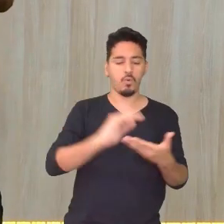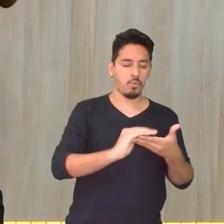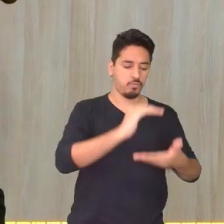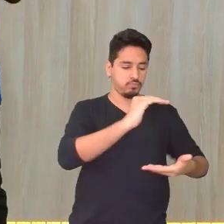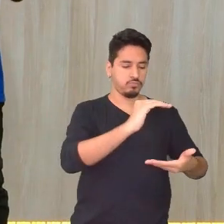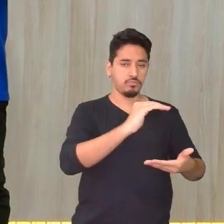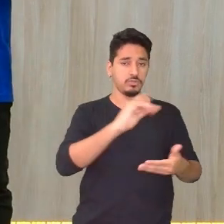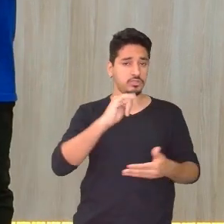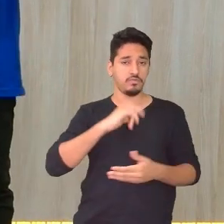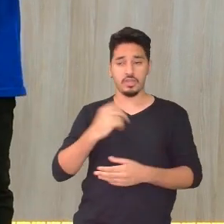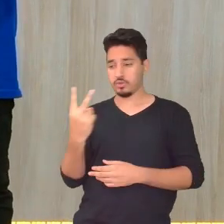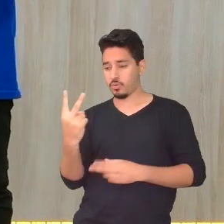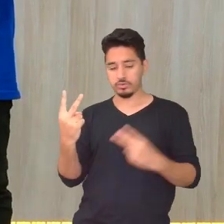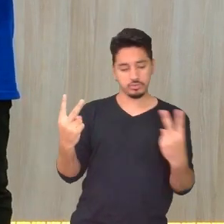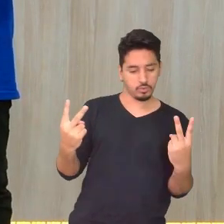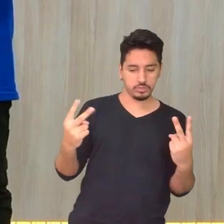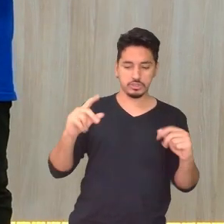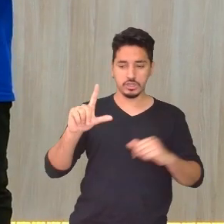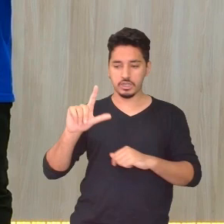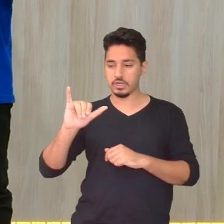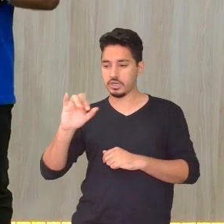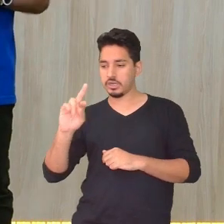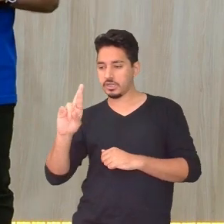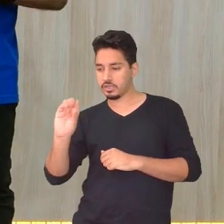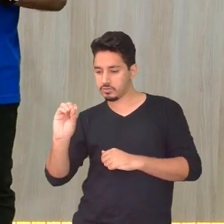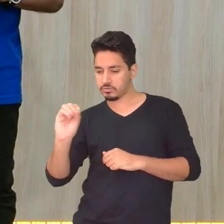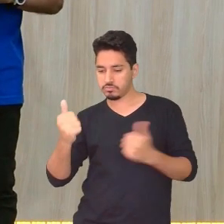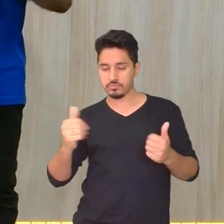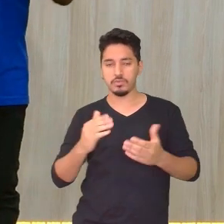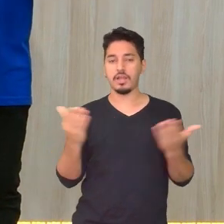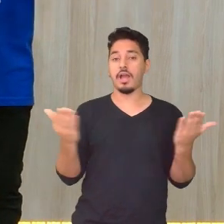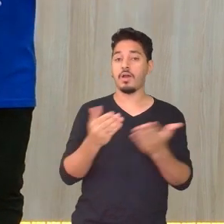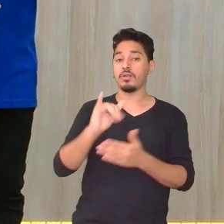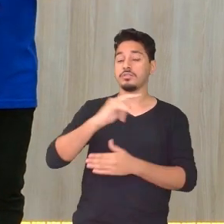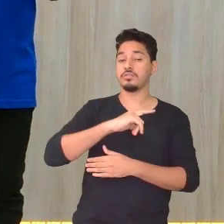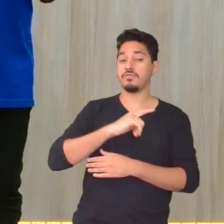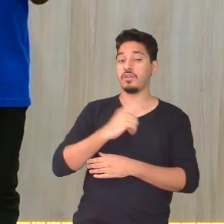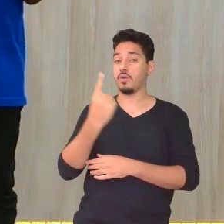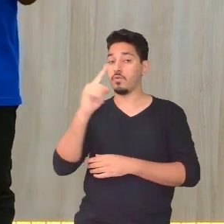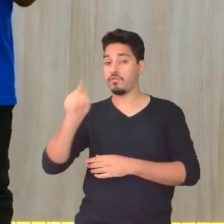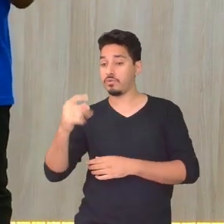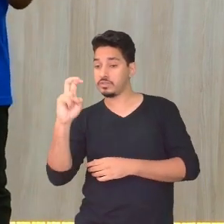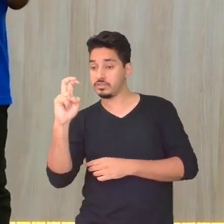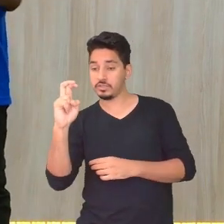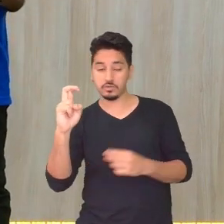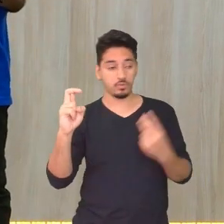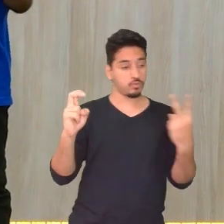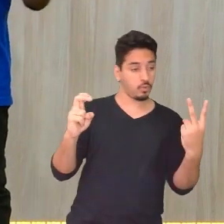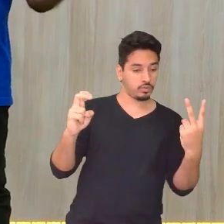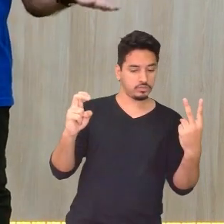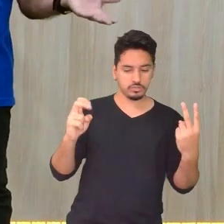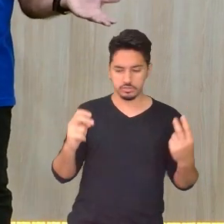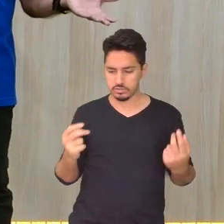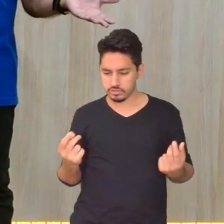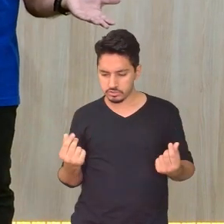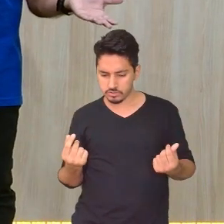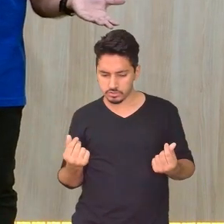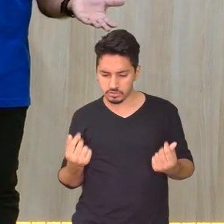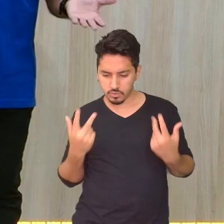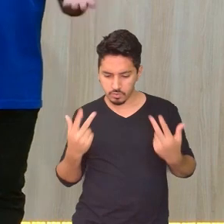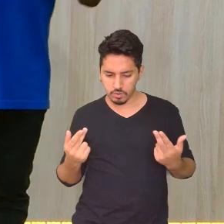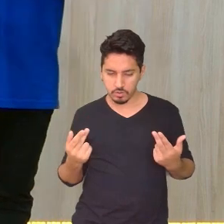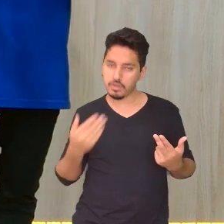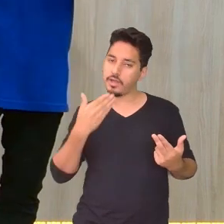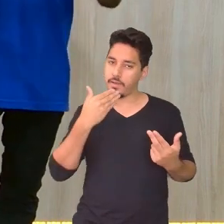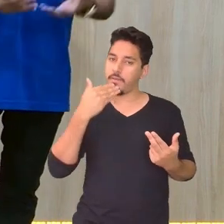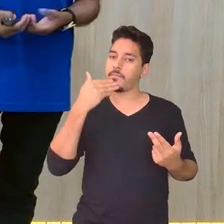prisma. Se tiver 2 litros, show de bola. Agora, se tiver 1,5 litro, 2 litros, se for o mesmo preço, aí você já sabe, né?